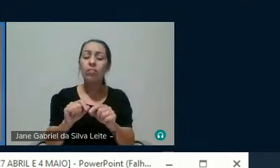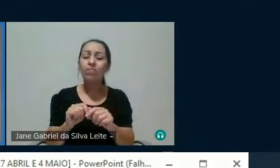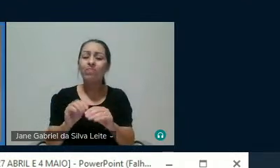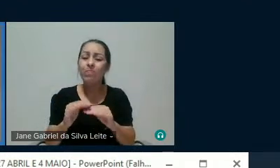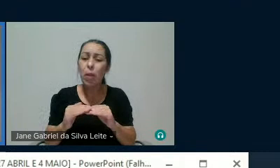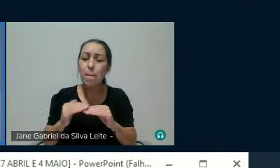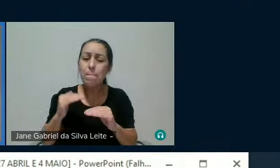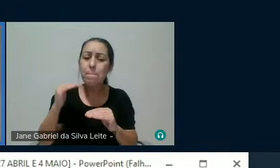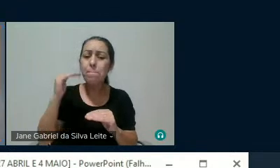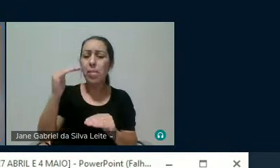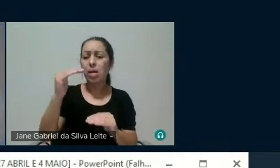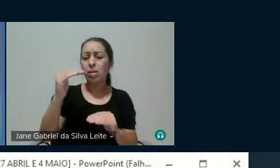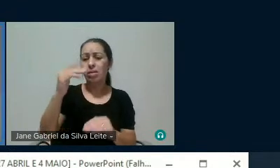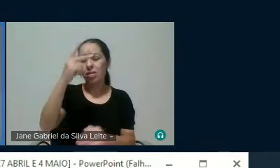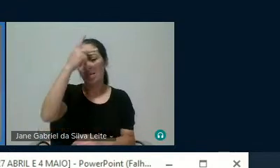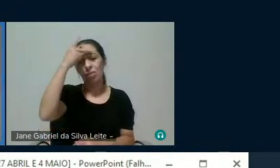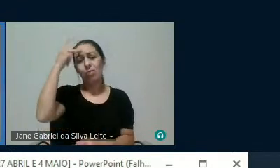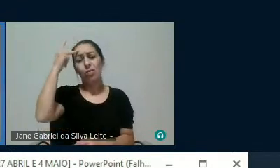brasileiros